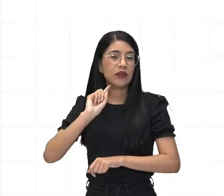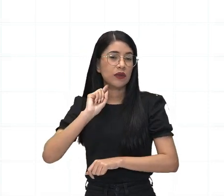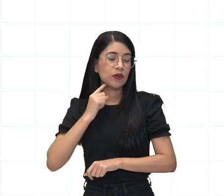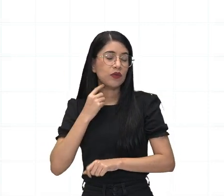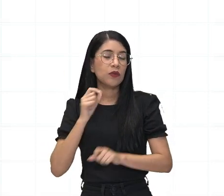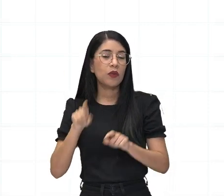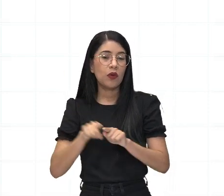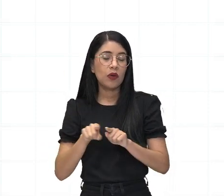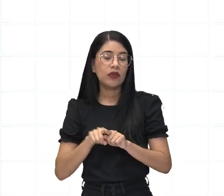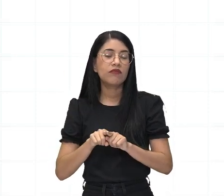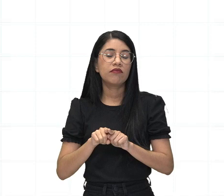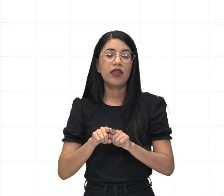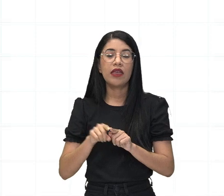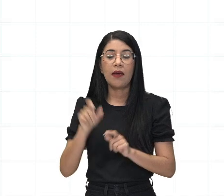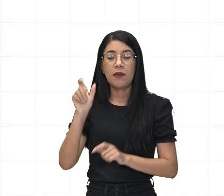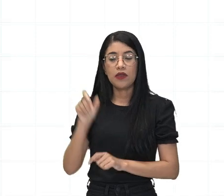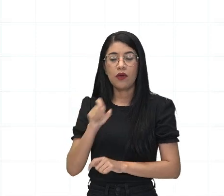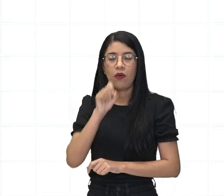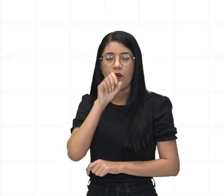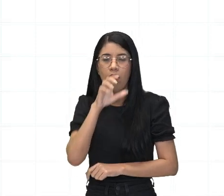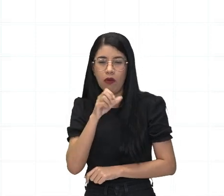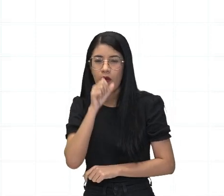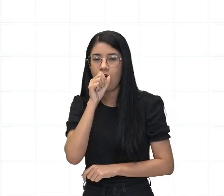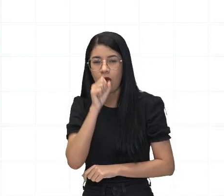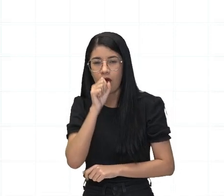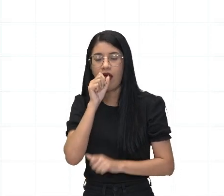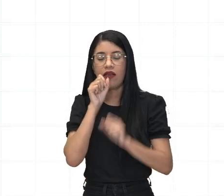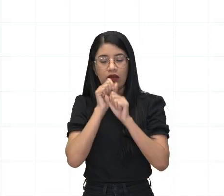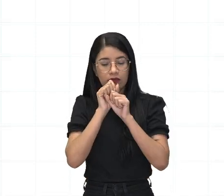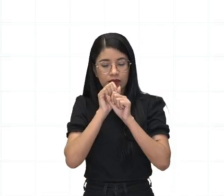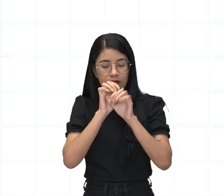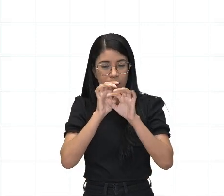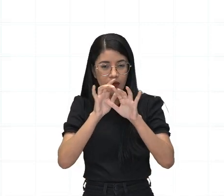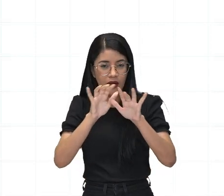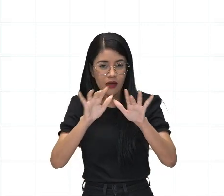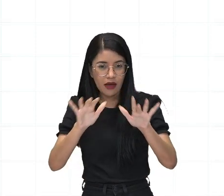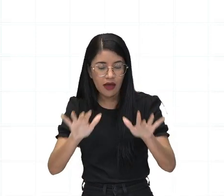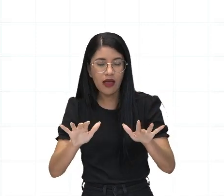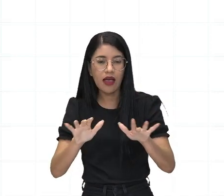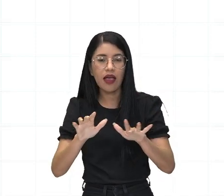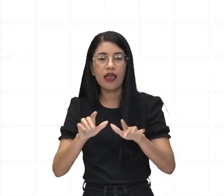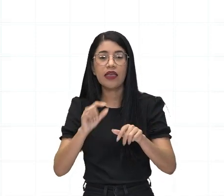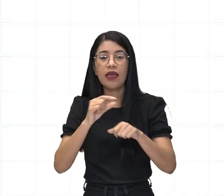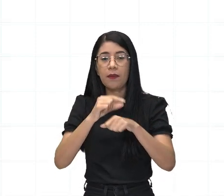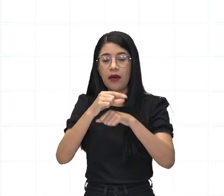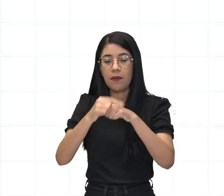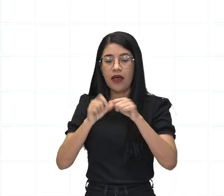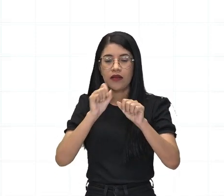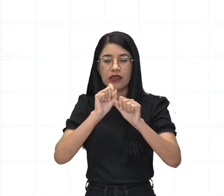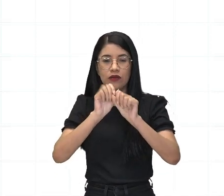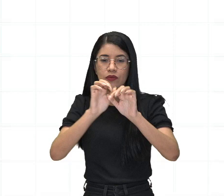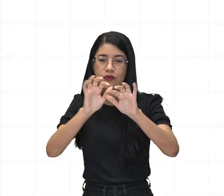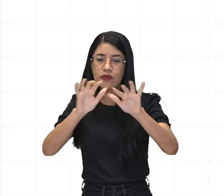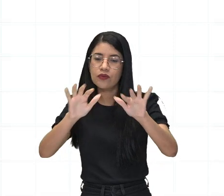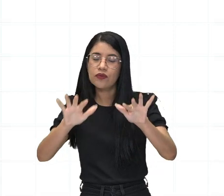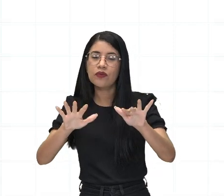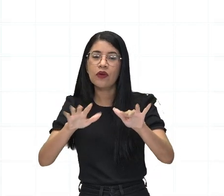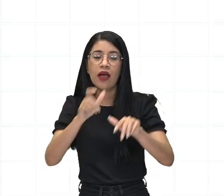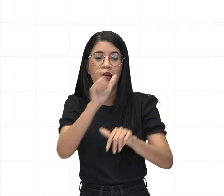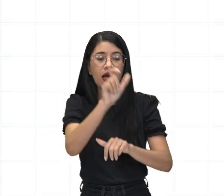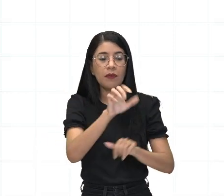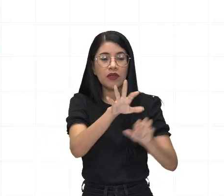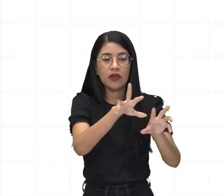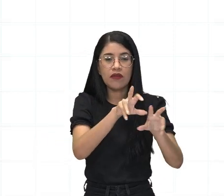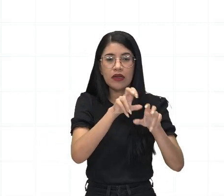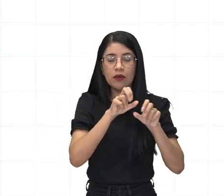tossir e nessa tosse, gotículas, secreções vão se transmitir para outras pessoas. Veja aí